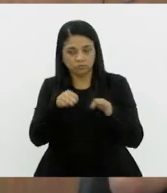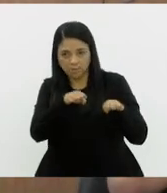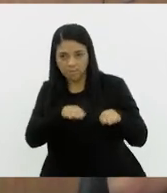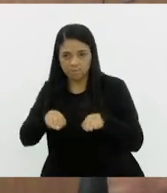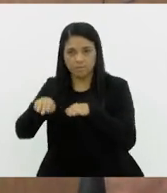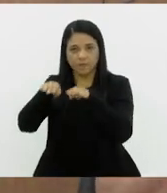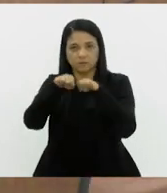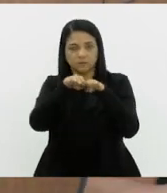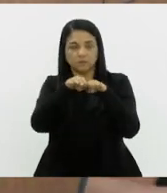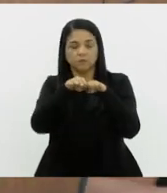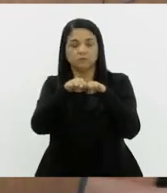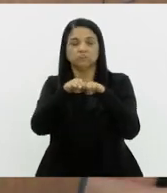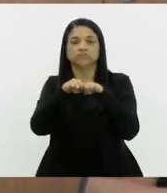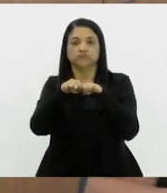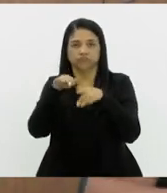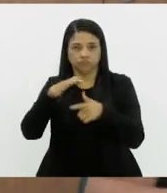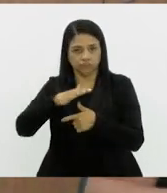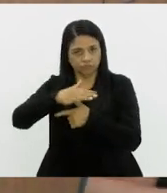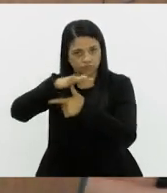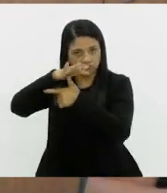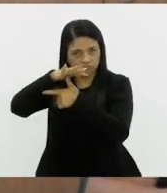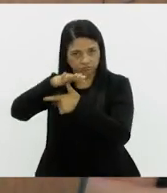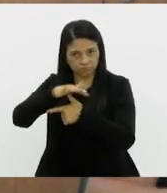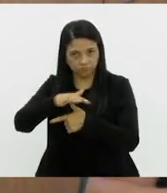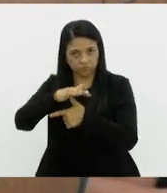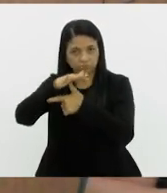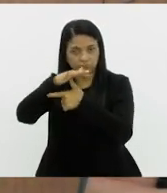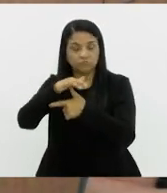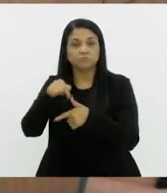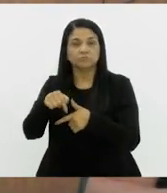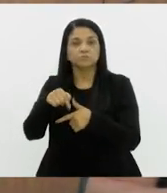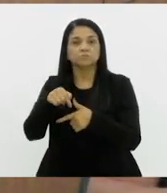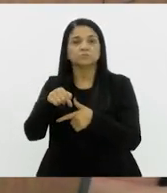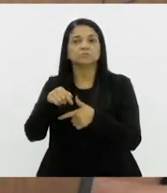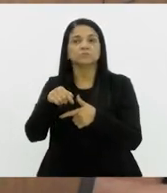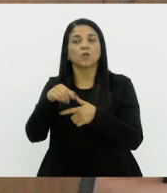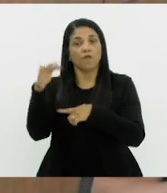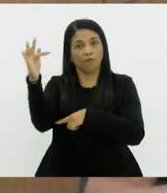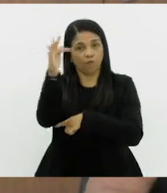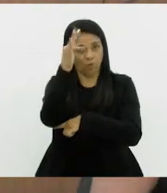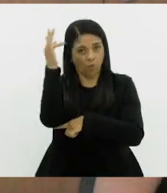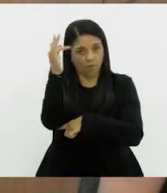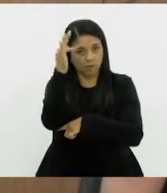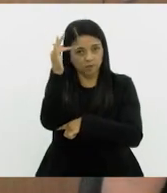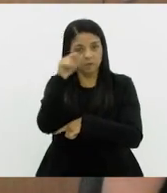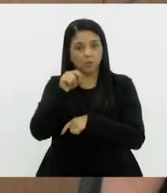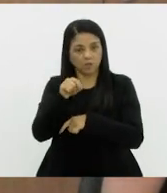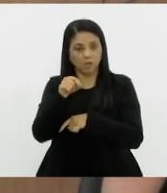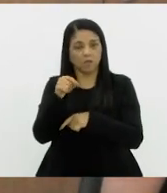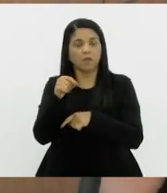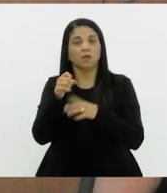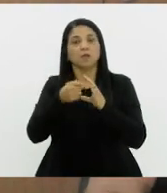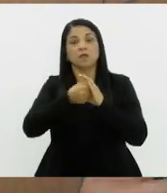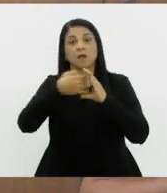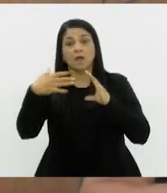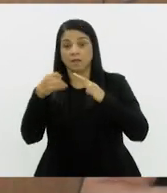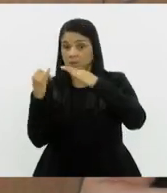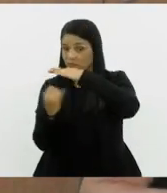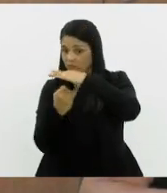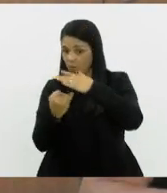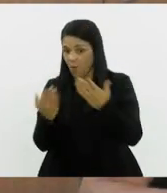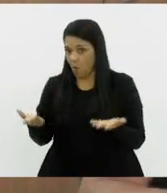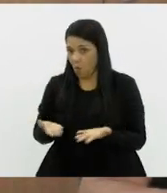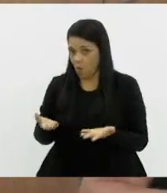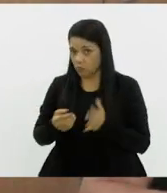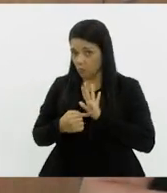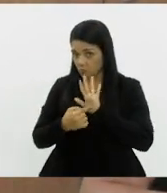operadores de aviação turística do Rio de Janeiro, para que se possa formalizar aquilo que foi estabelecido agora em caráter informal. E